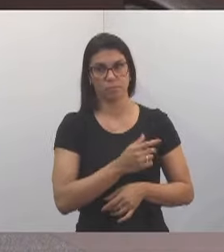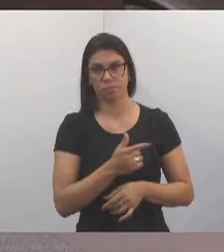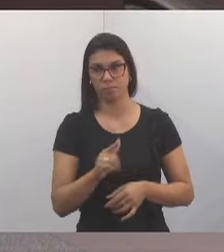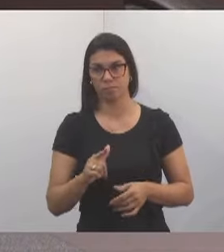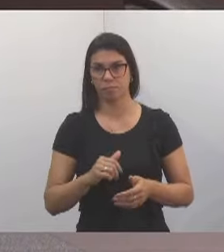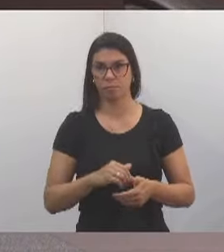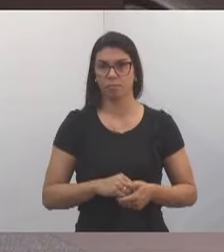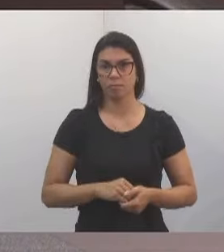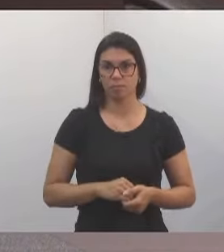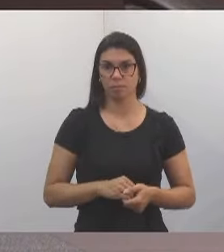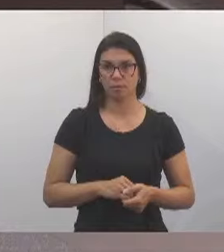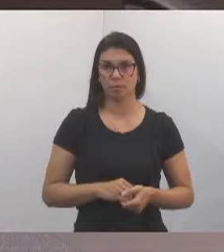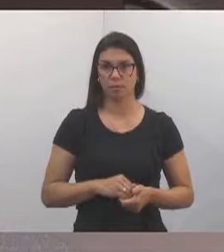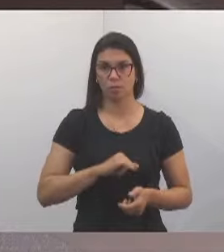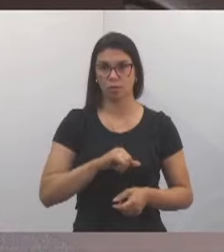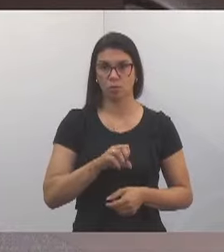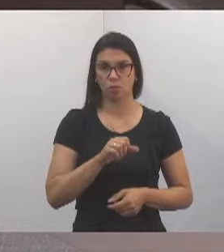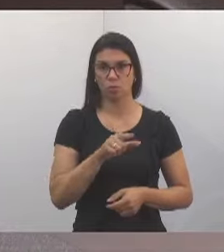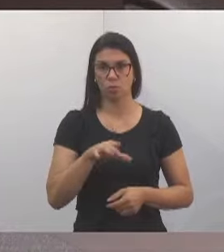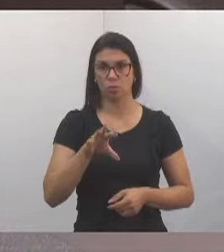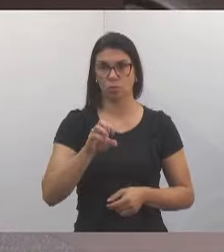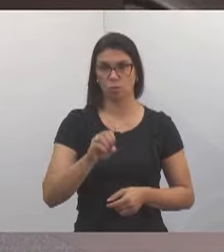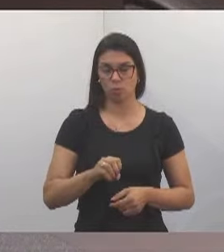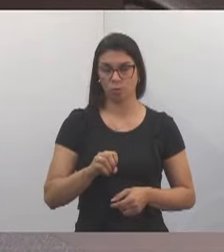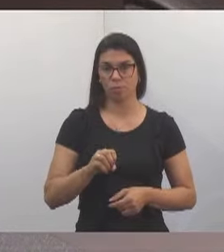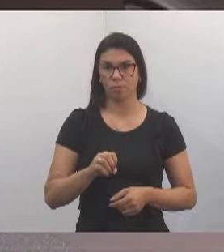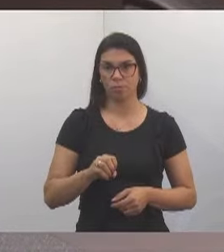Johnny Victor da Silva Lima